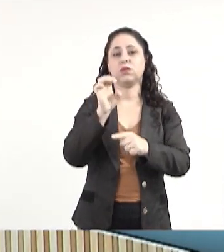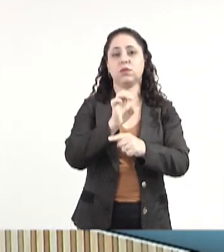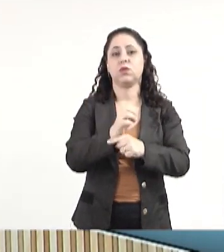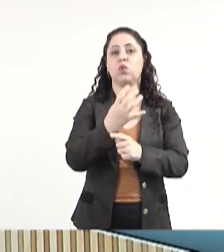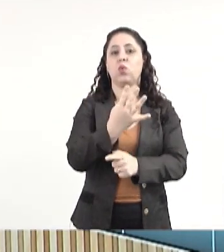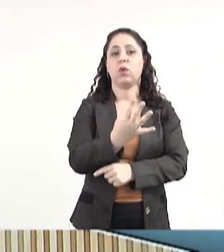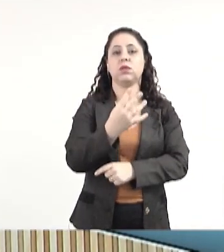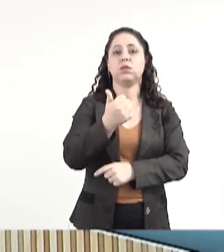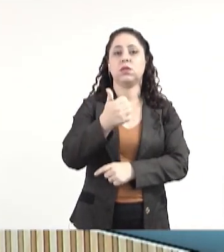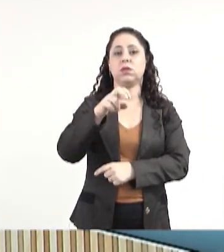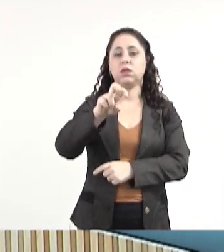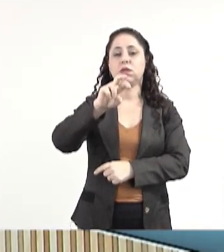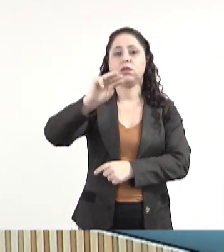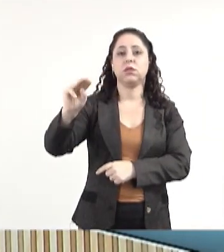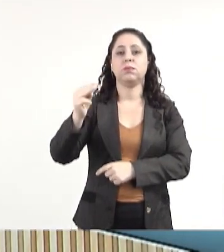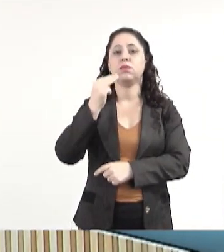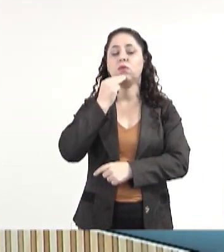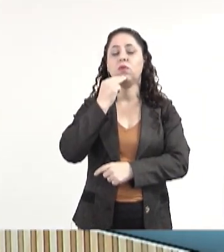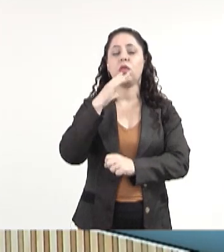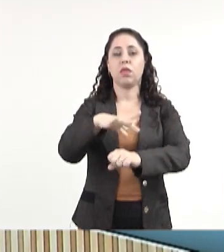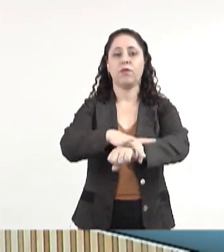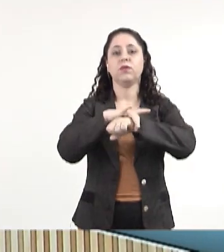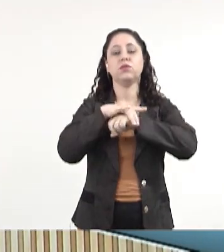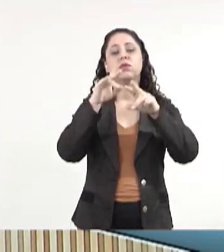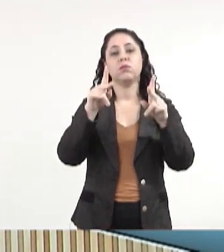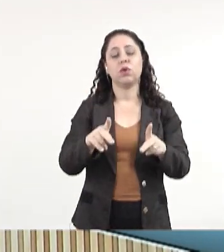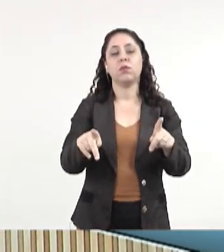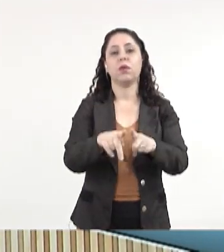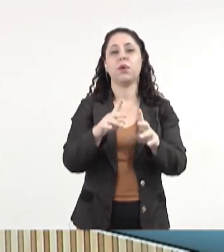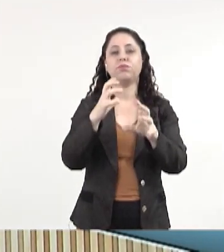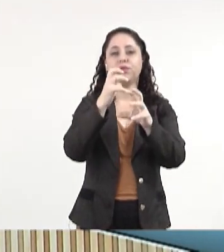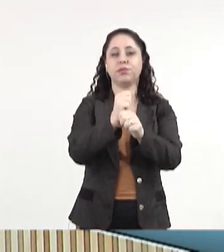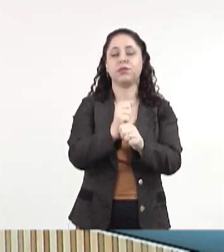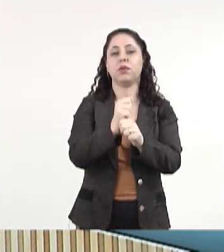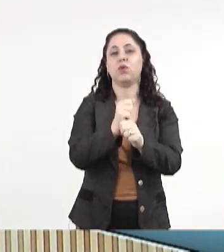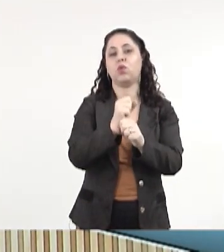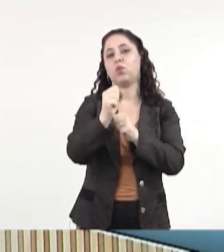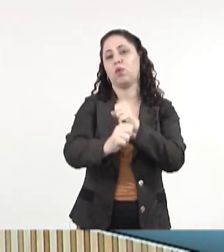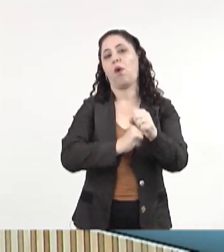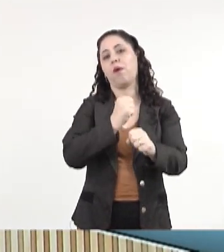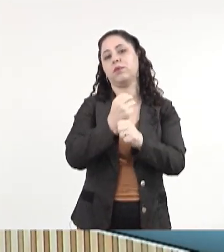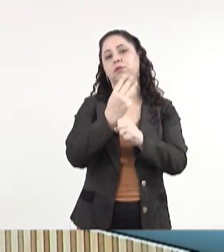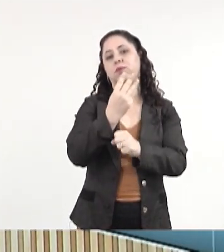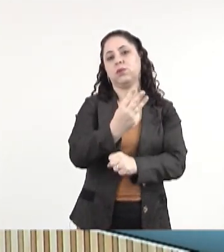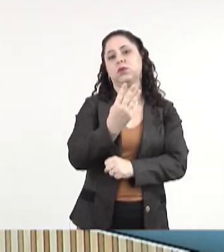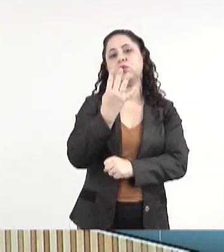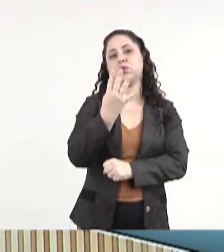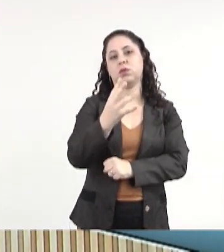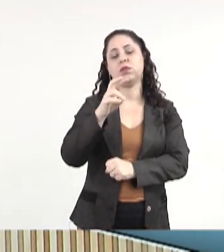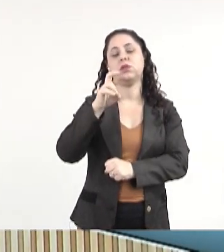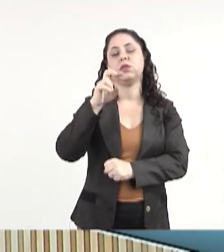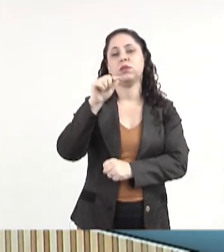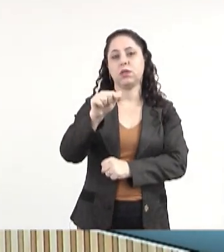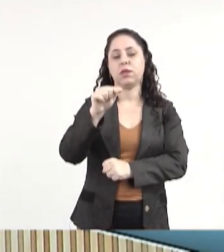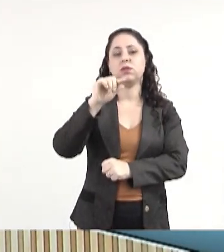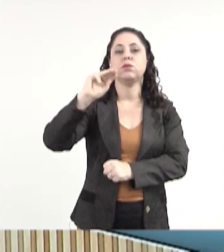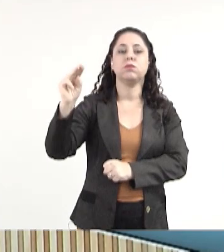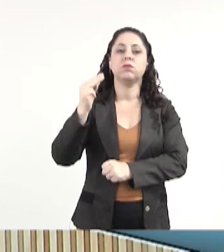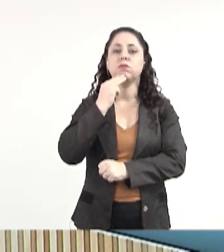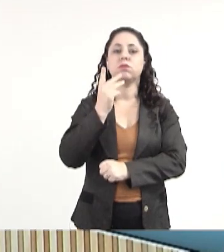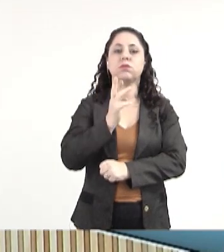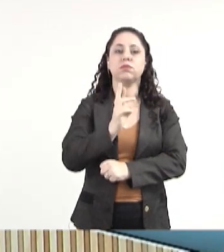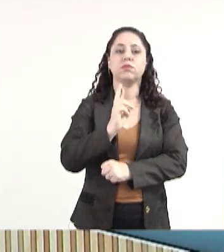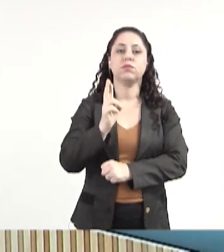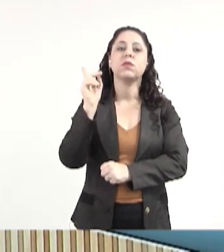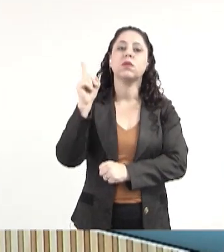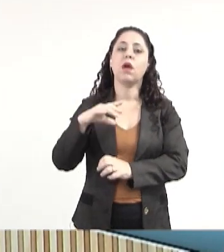Estado, 415 milhões, e a Defensoria Pública também com orçamento para o ano que vem de 347 milhões de